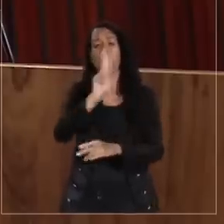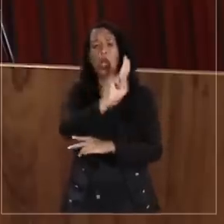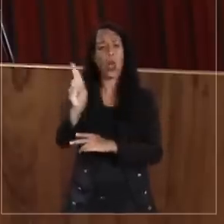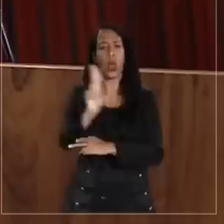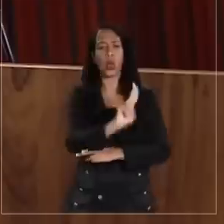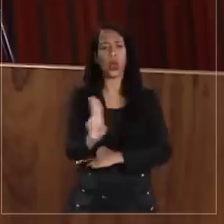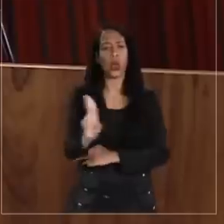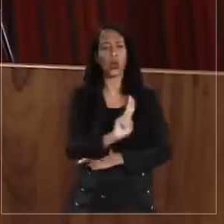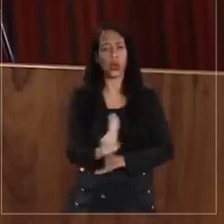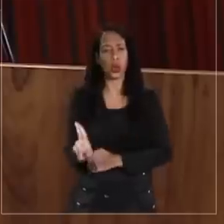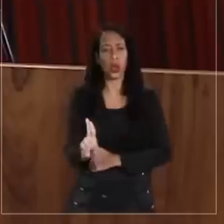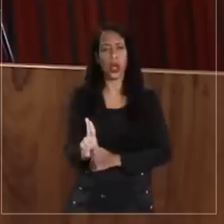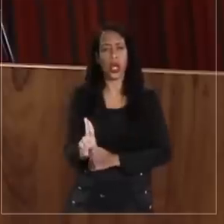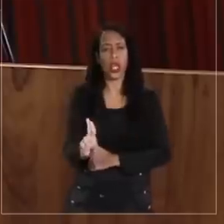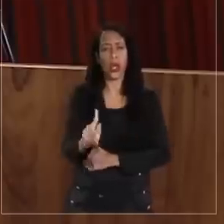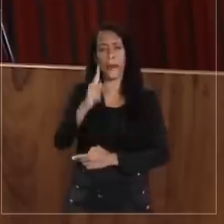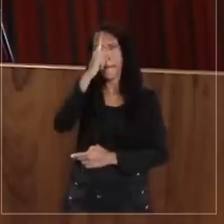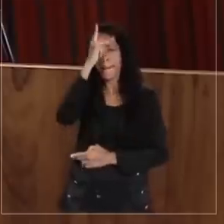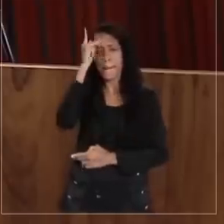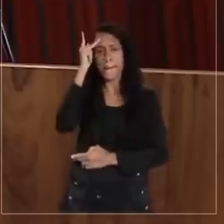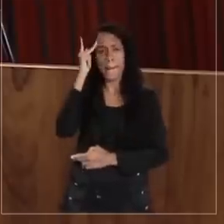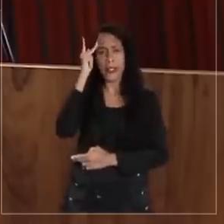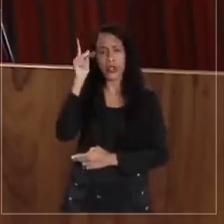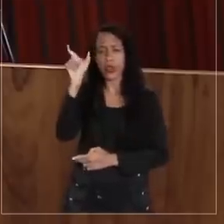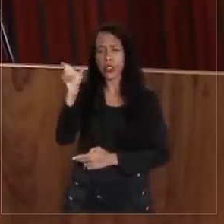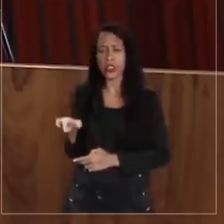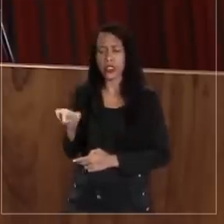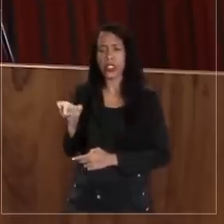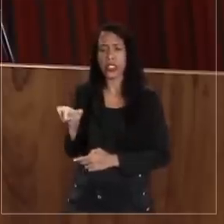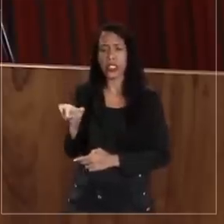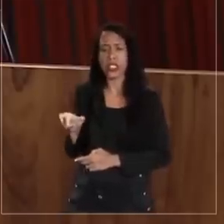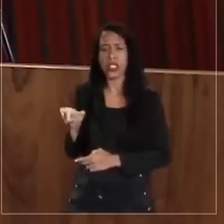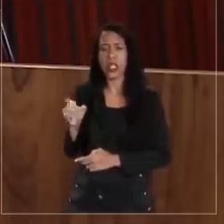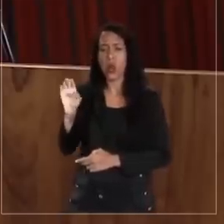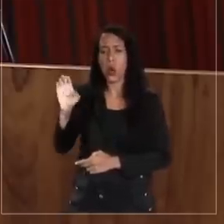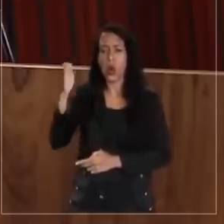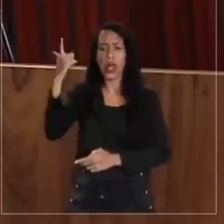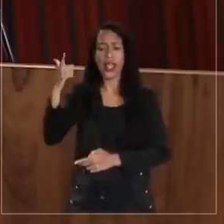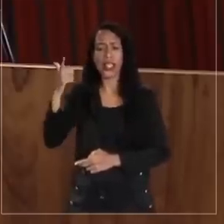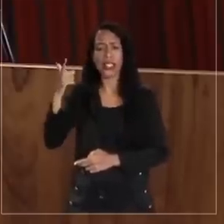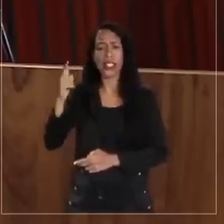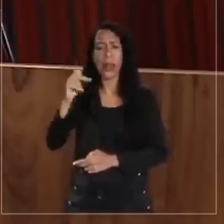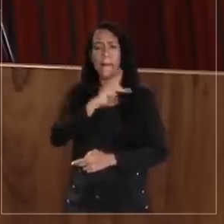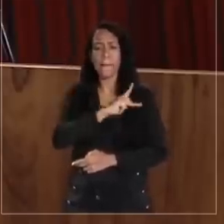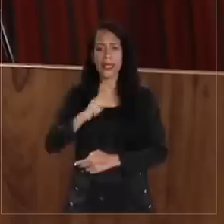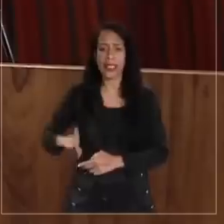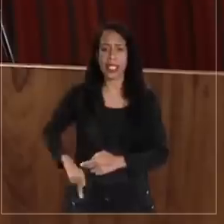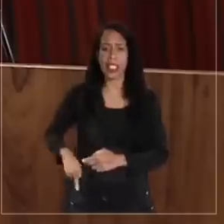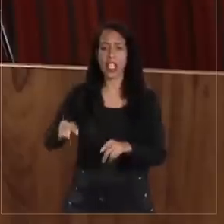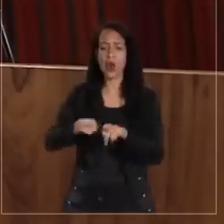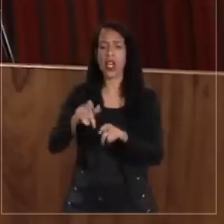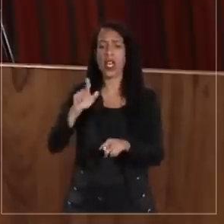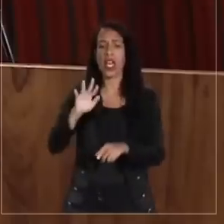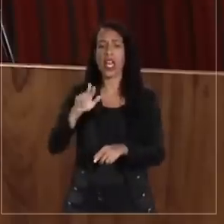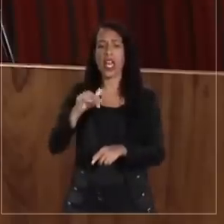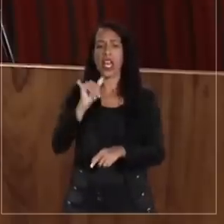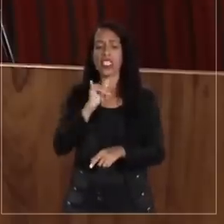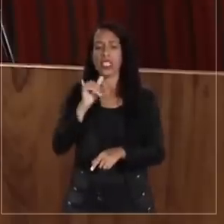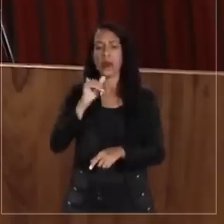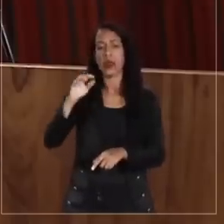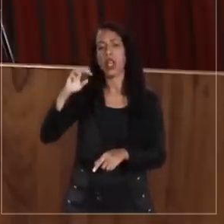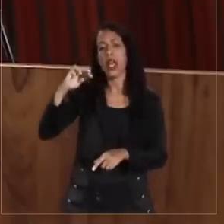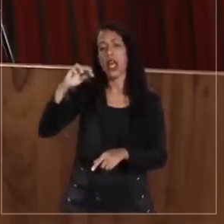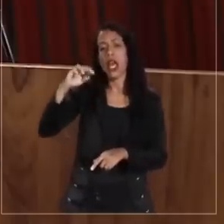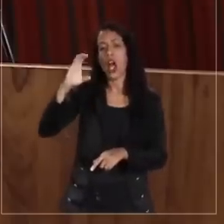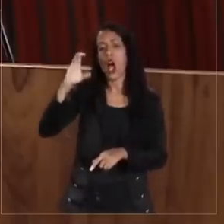nomeação de alguns dos ministros, como os ex-presidentes dessa casa, ministro Roberto Barroso e